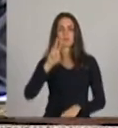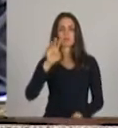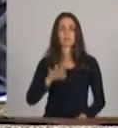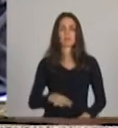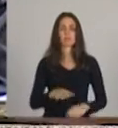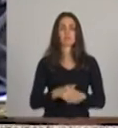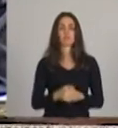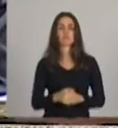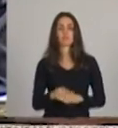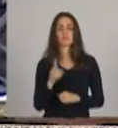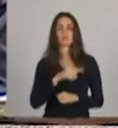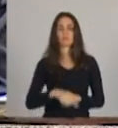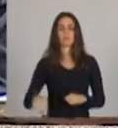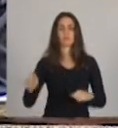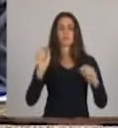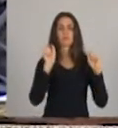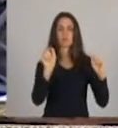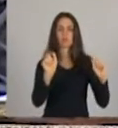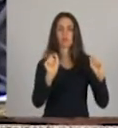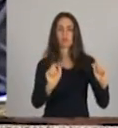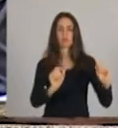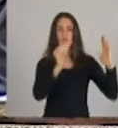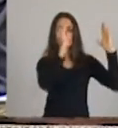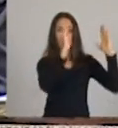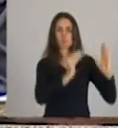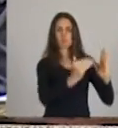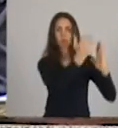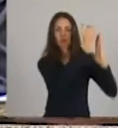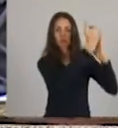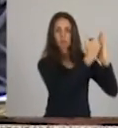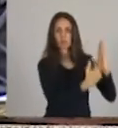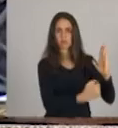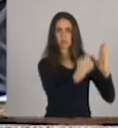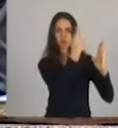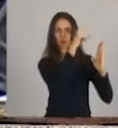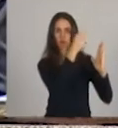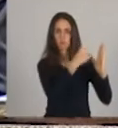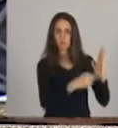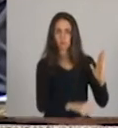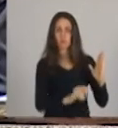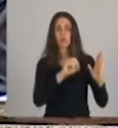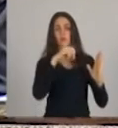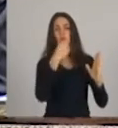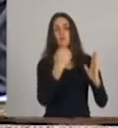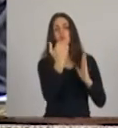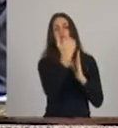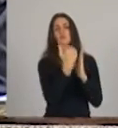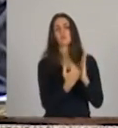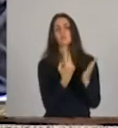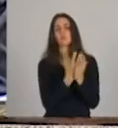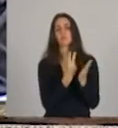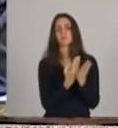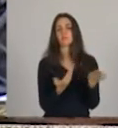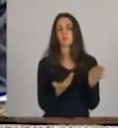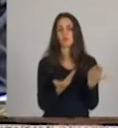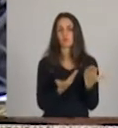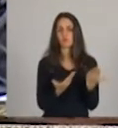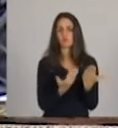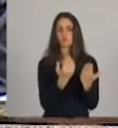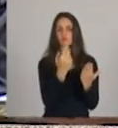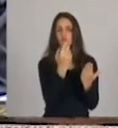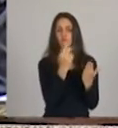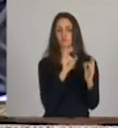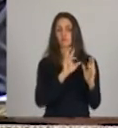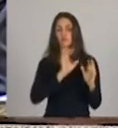horas, para qual designo expediente o que ocorrer, hora do dia, a mesma pauta da presente